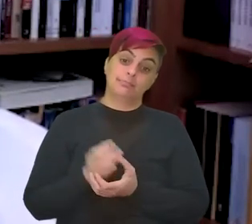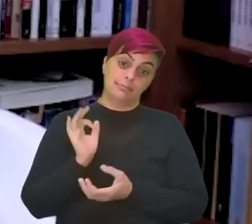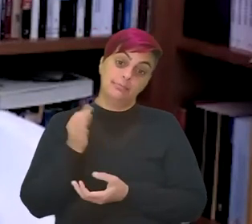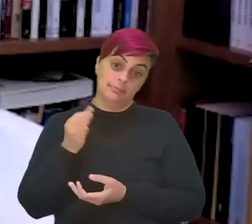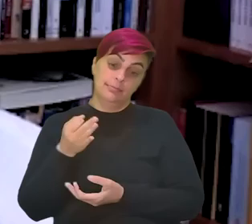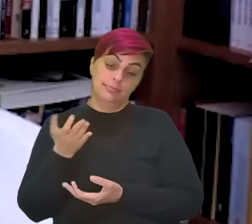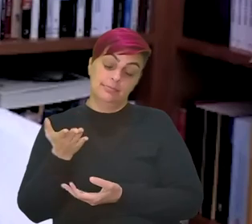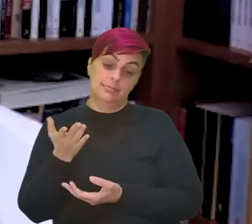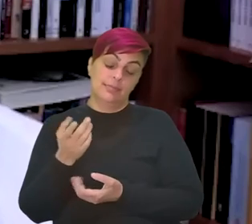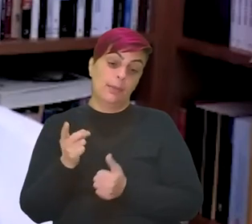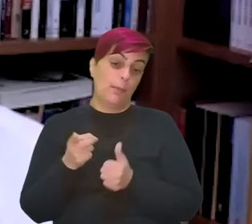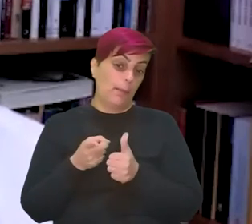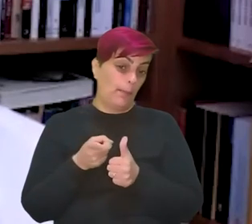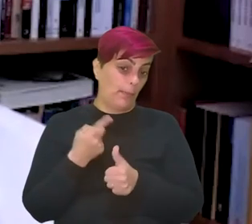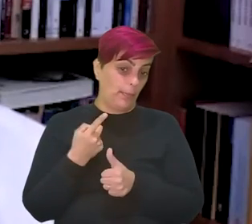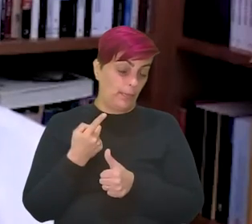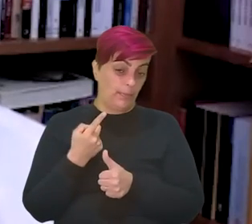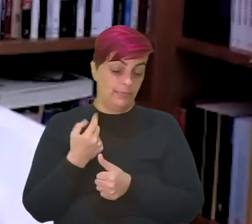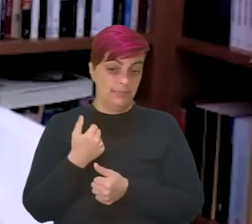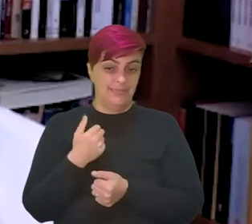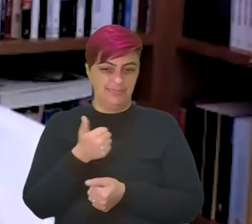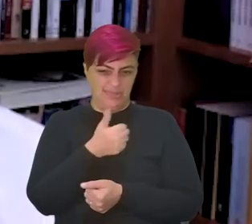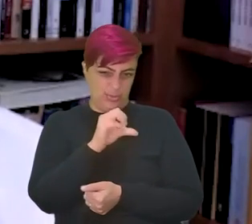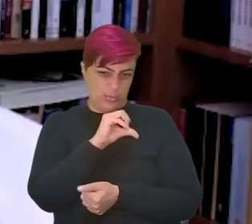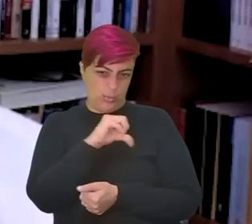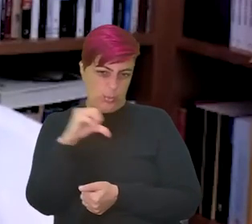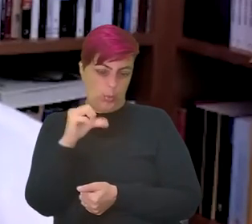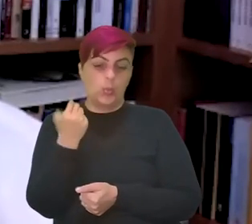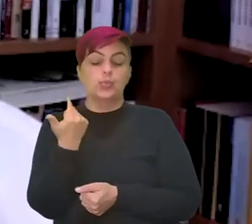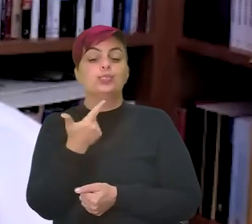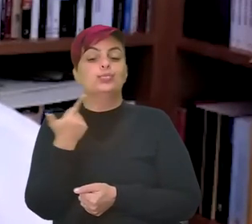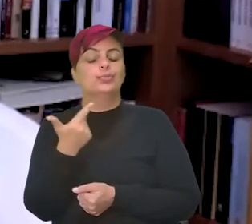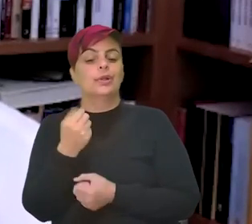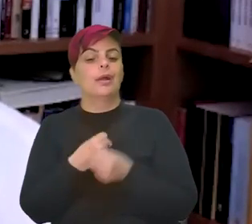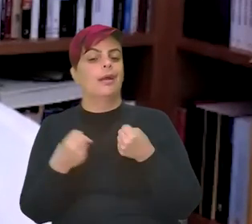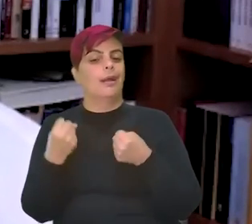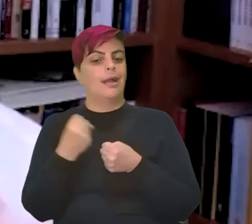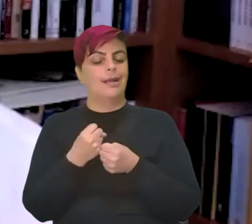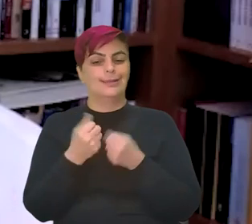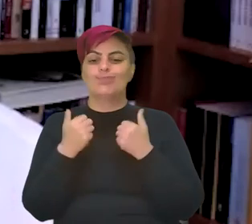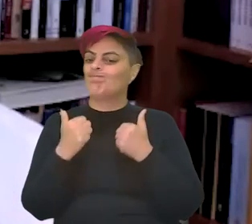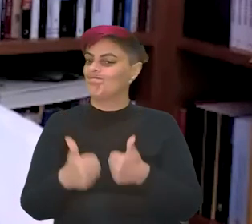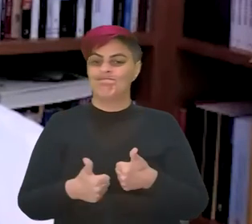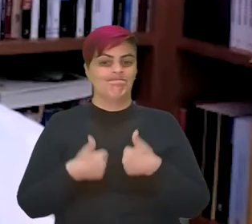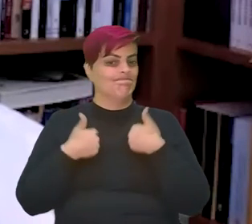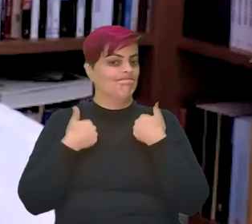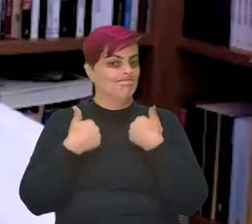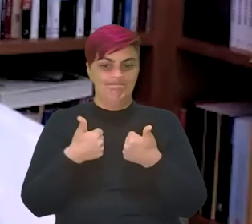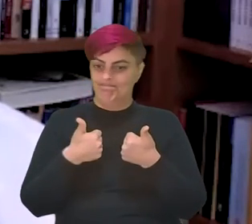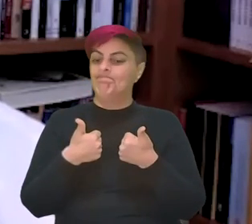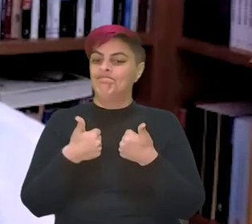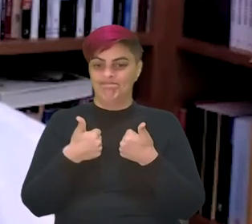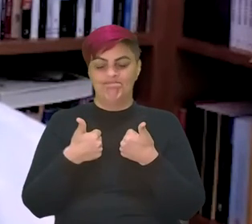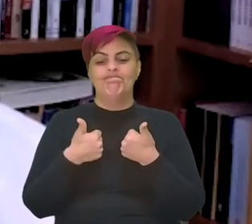faltando. Obviamente... Não, a primeira coisa que eu diria, 1922 é um ano fantástico.